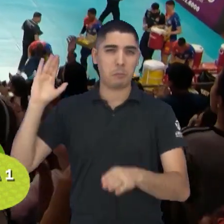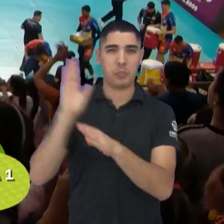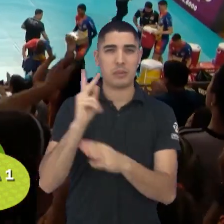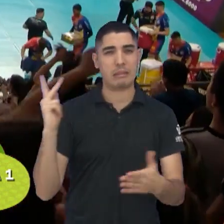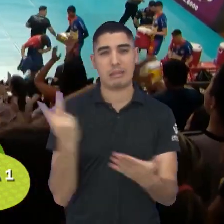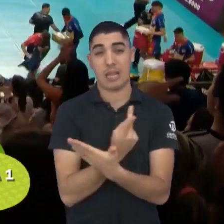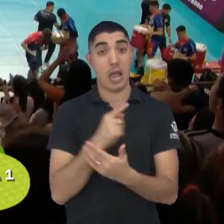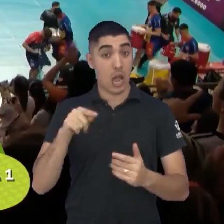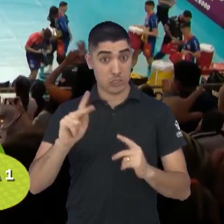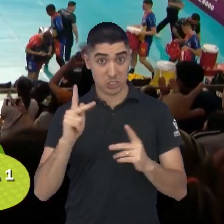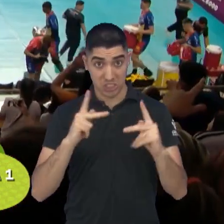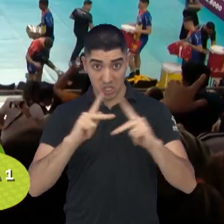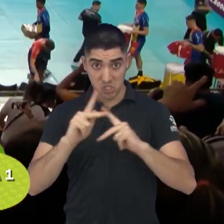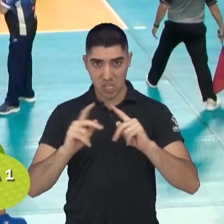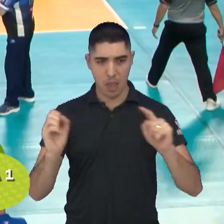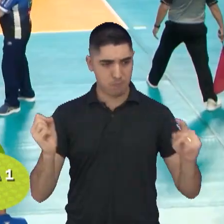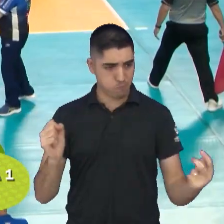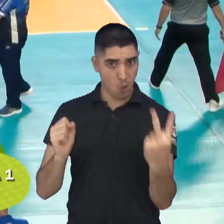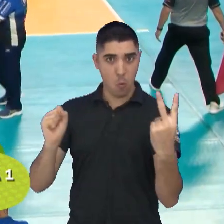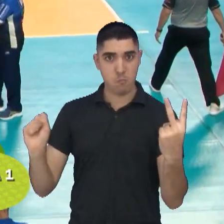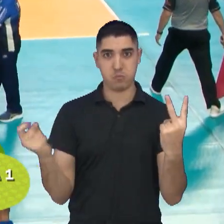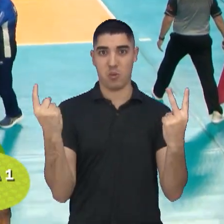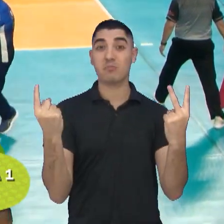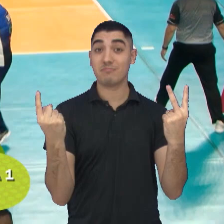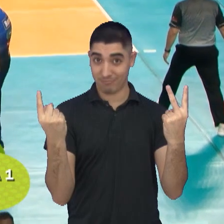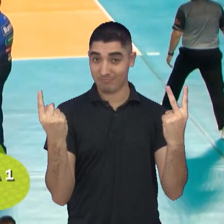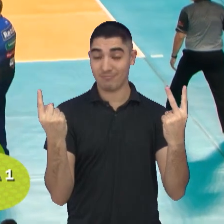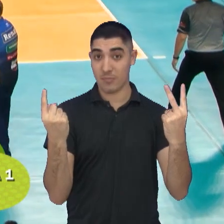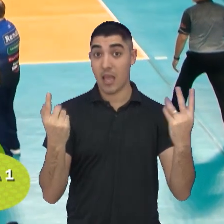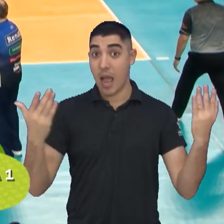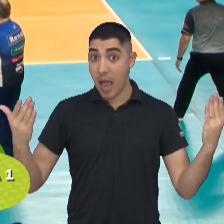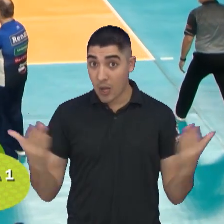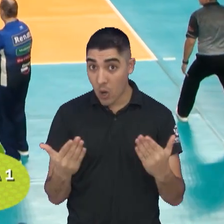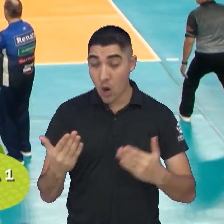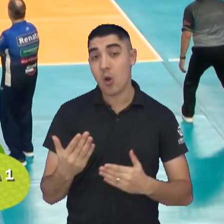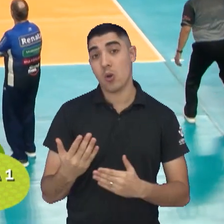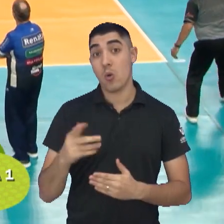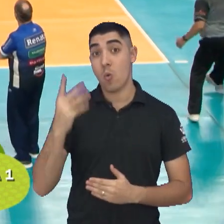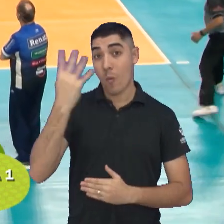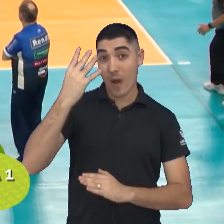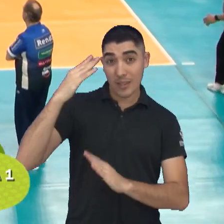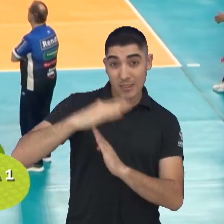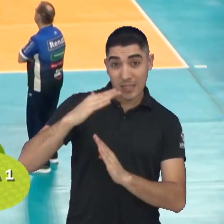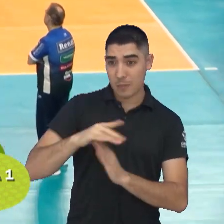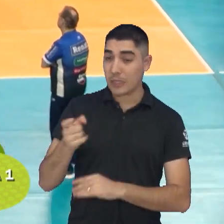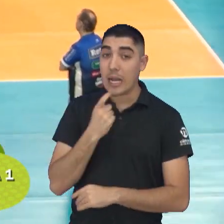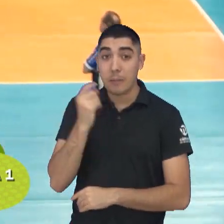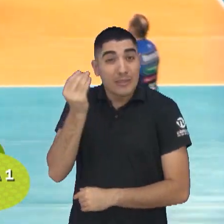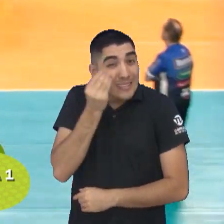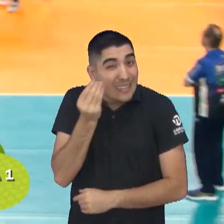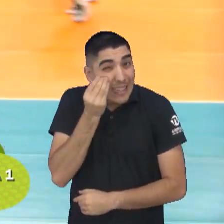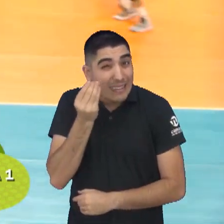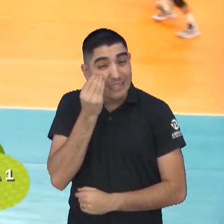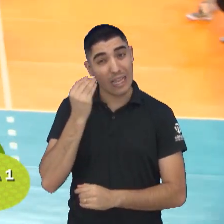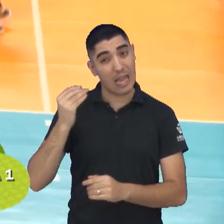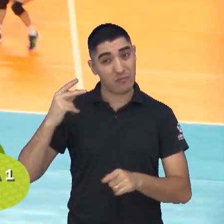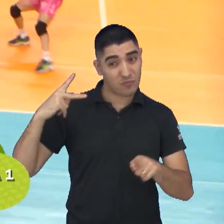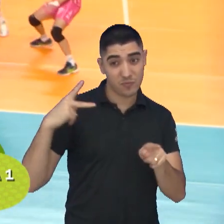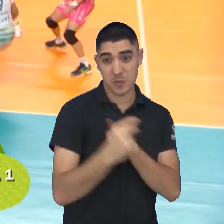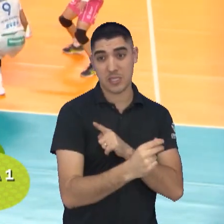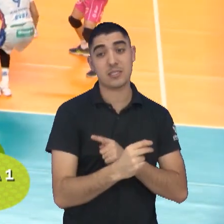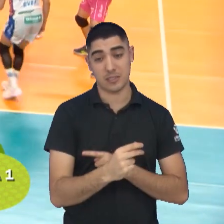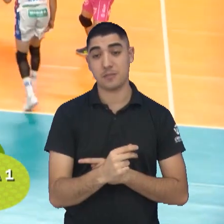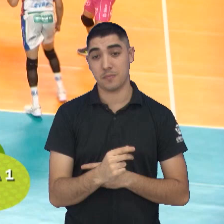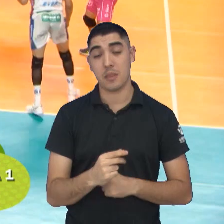casa, 2-1. O quarto set era tudo ou nada para o Campinas, que precisaria vencer os próximos